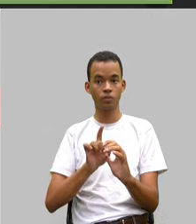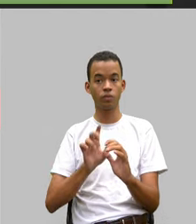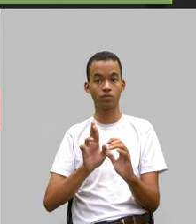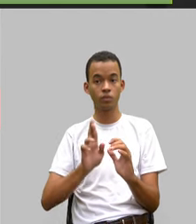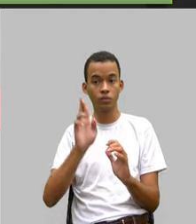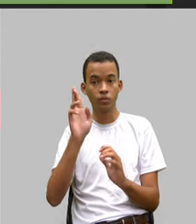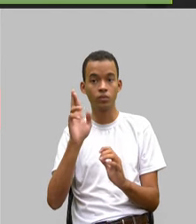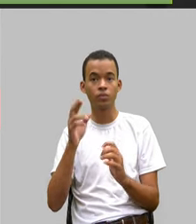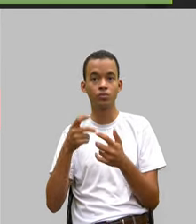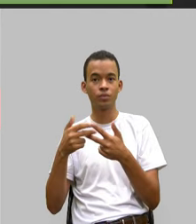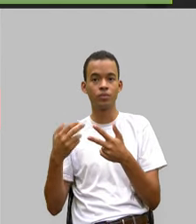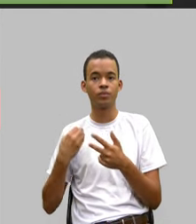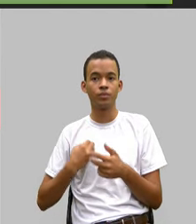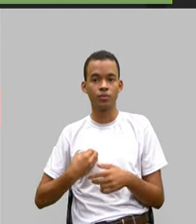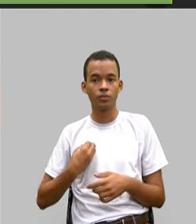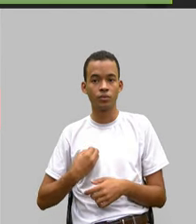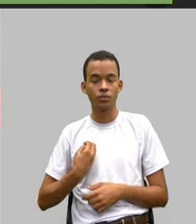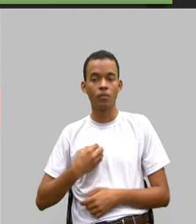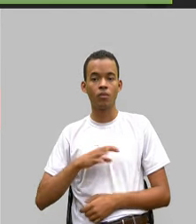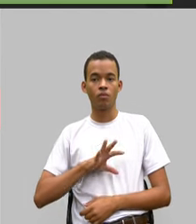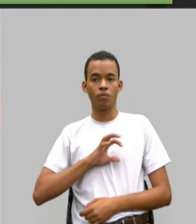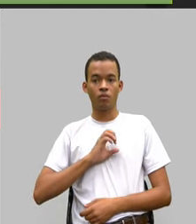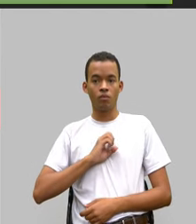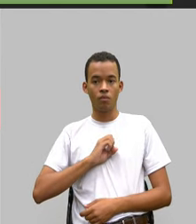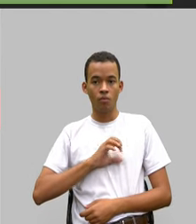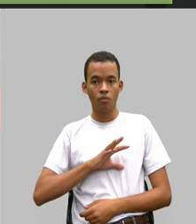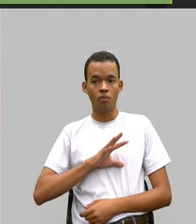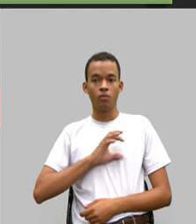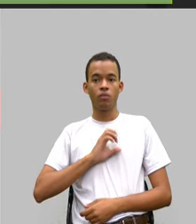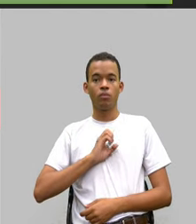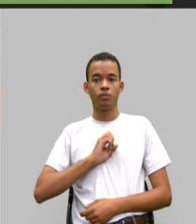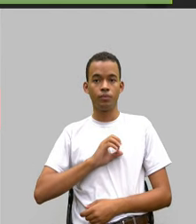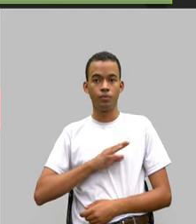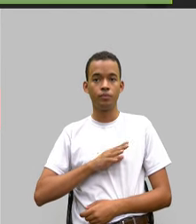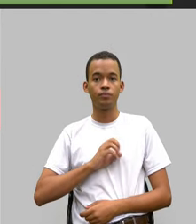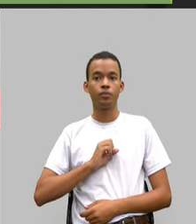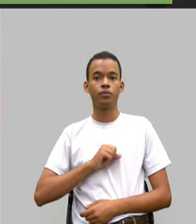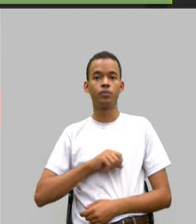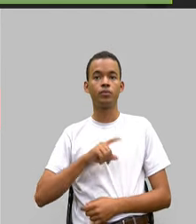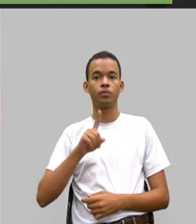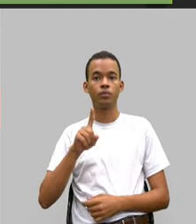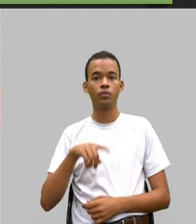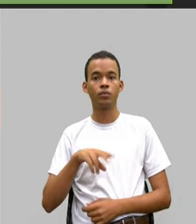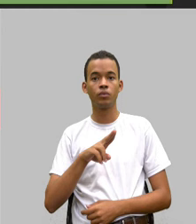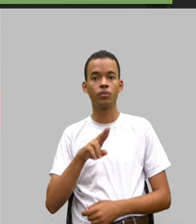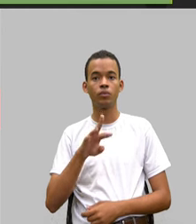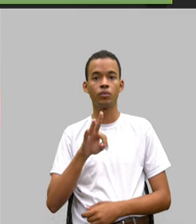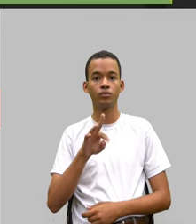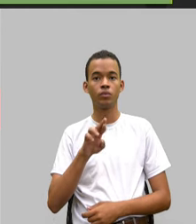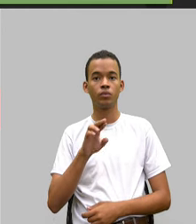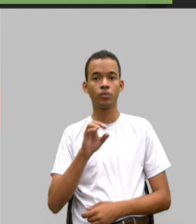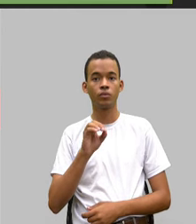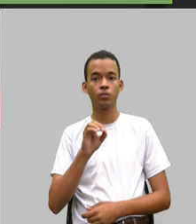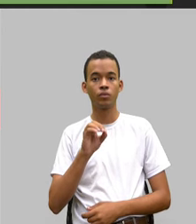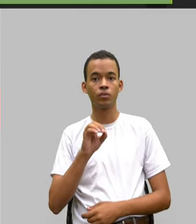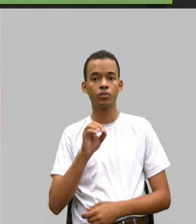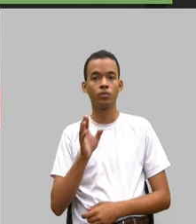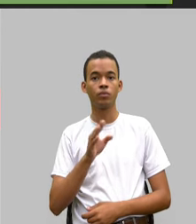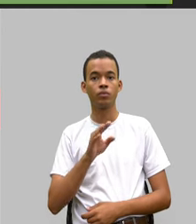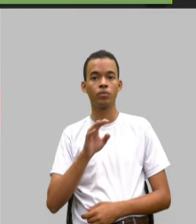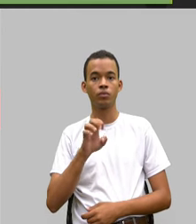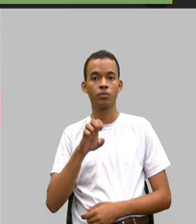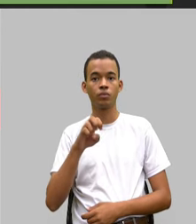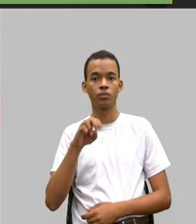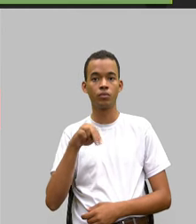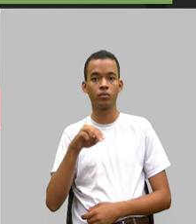funções cardiorrespiratórias é o tronco encefálico onde nesse tronco encefálico nós temos uma baixa